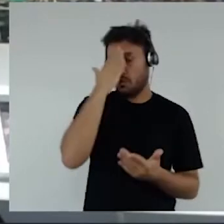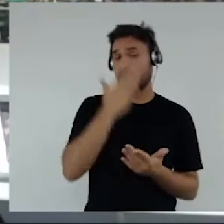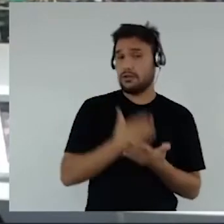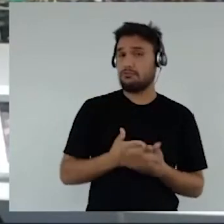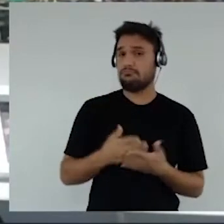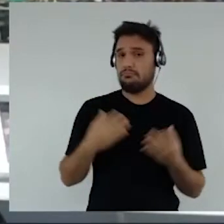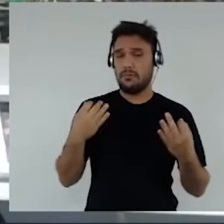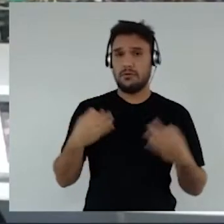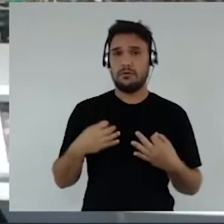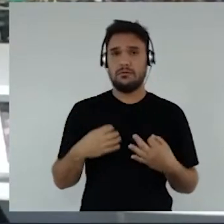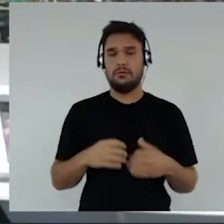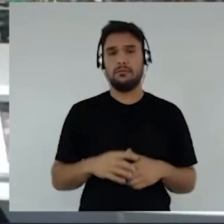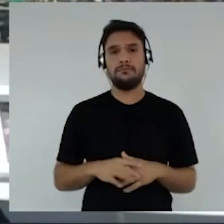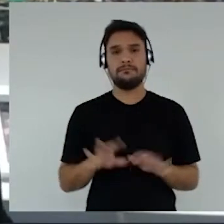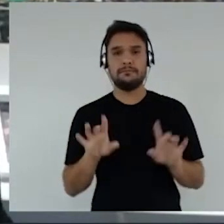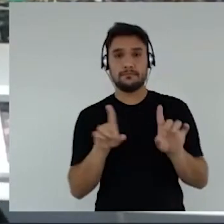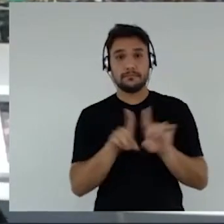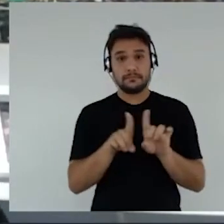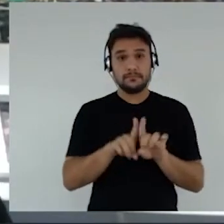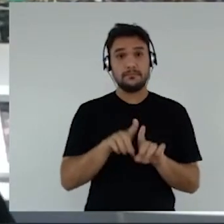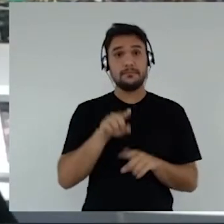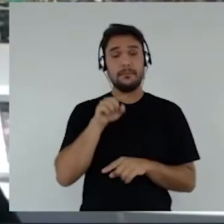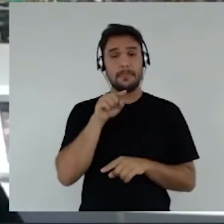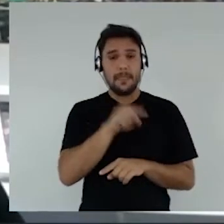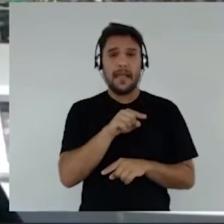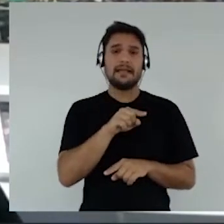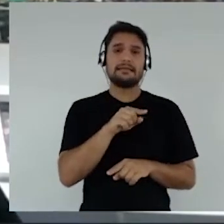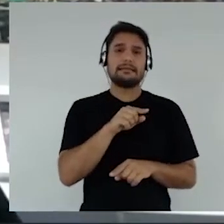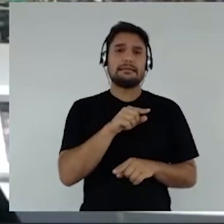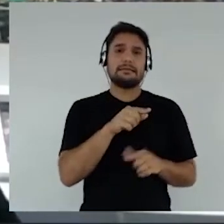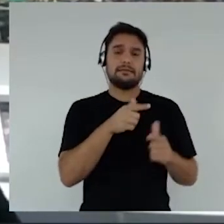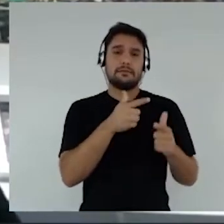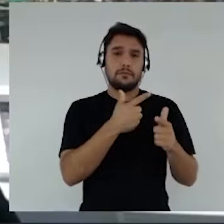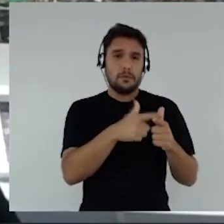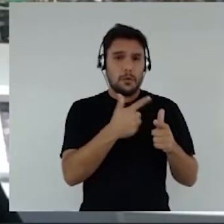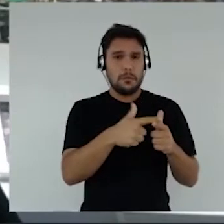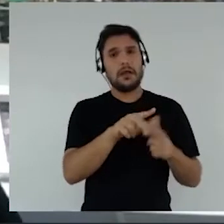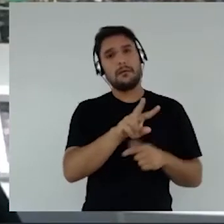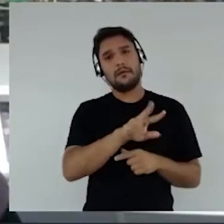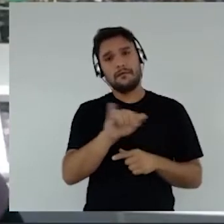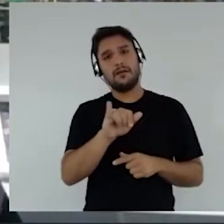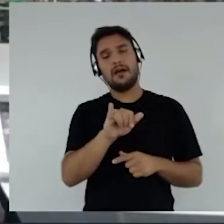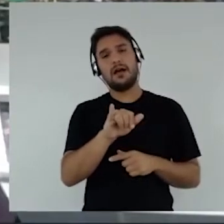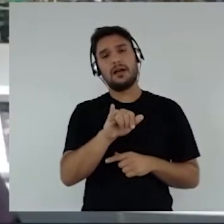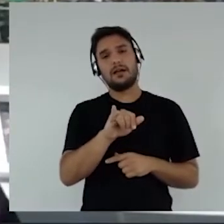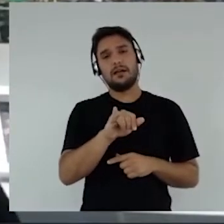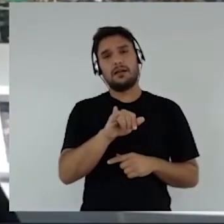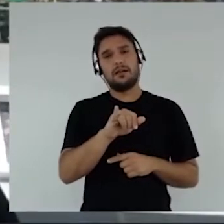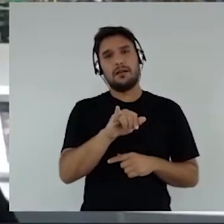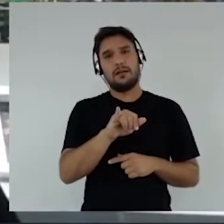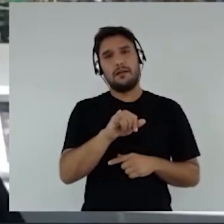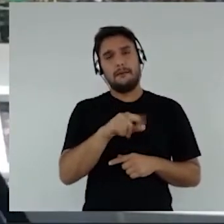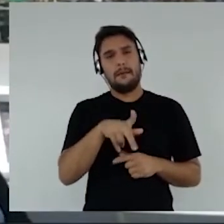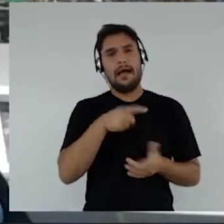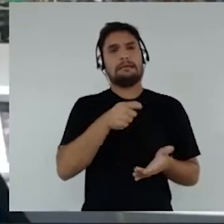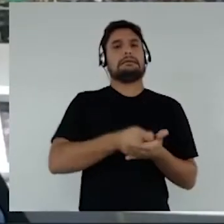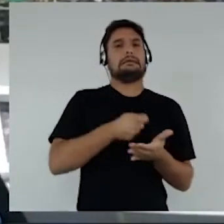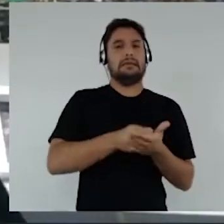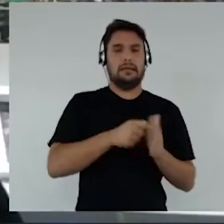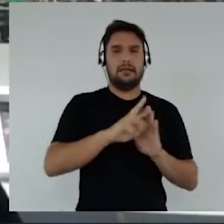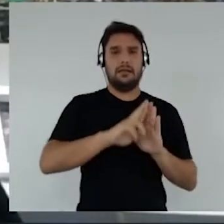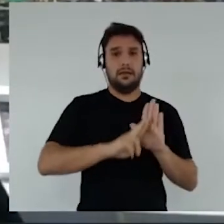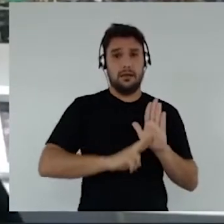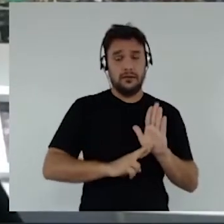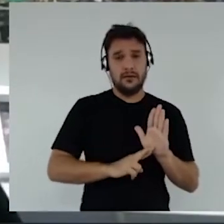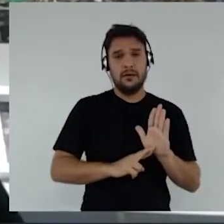piamente que essa questão podia ter sido equalizada de uma forma mais rígida, de uma